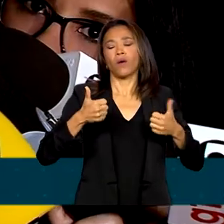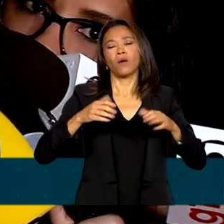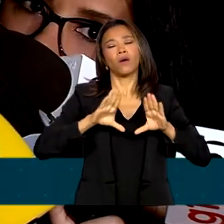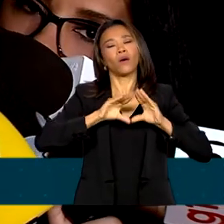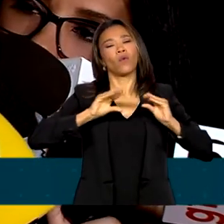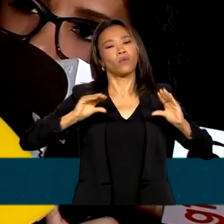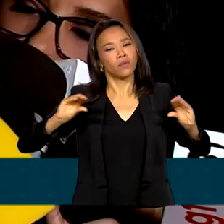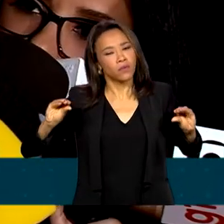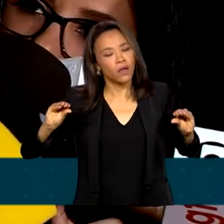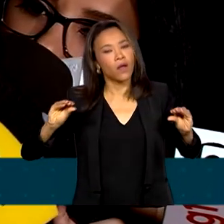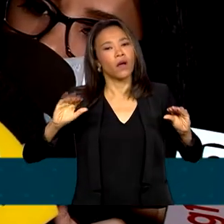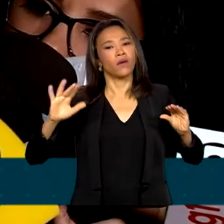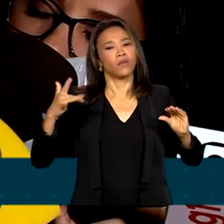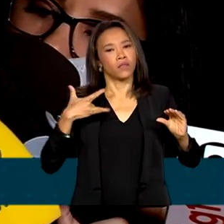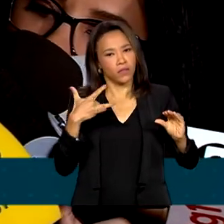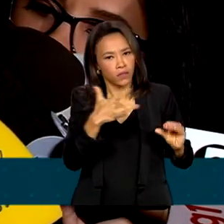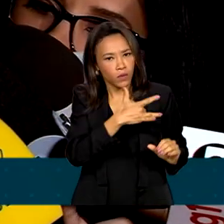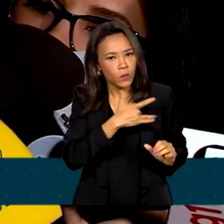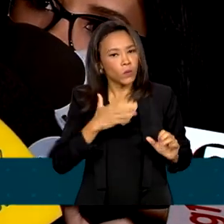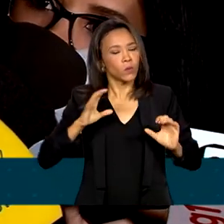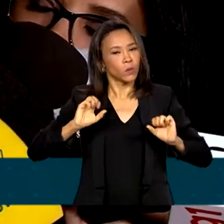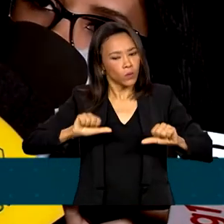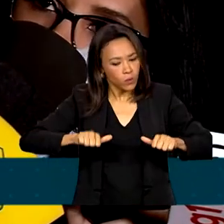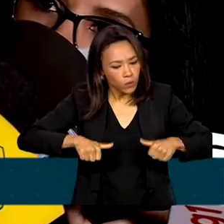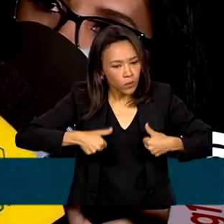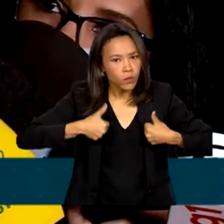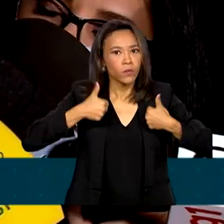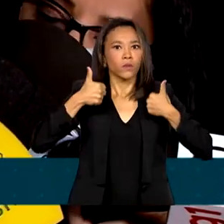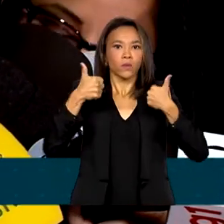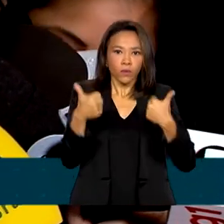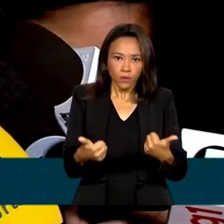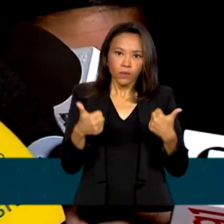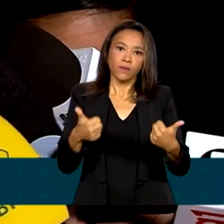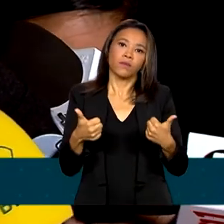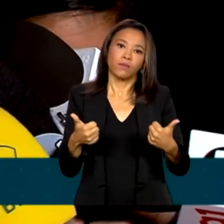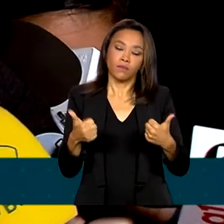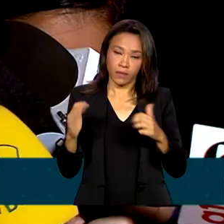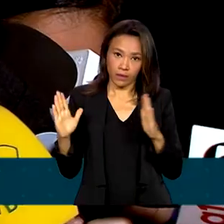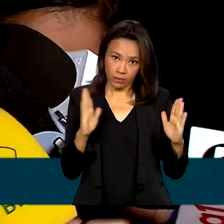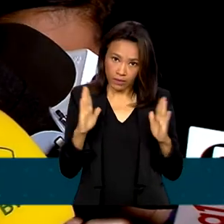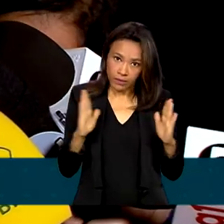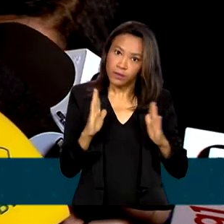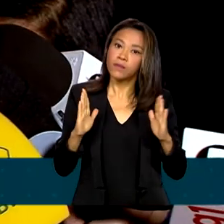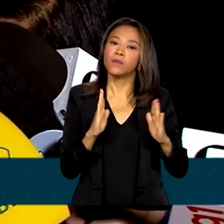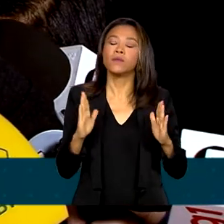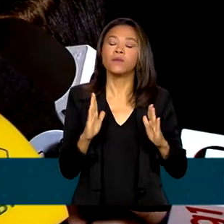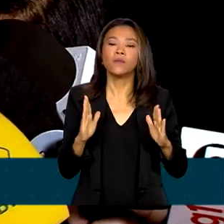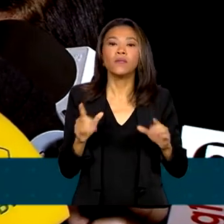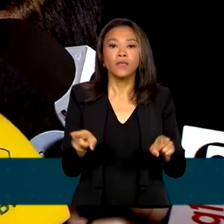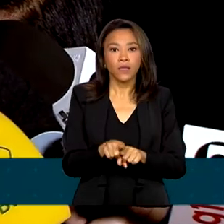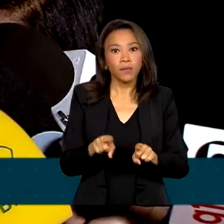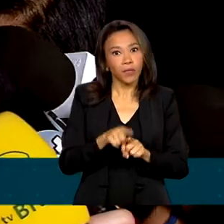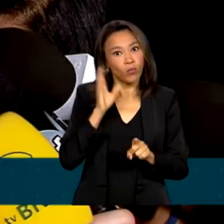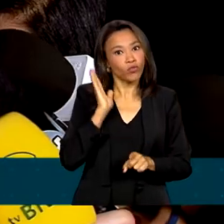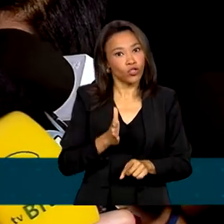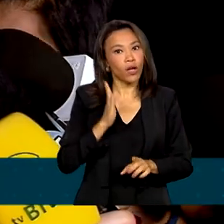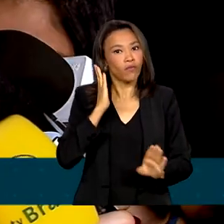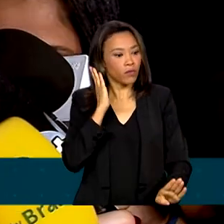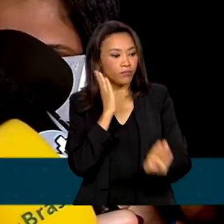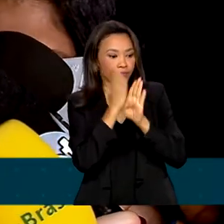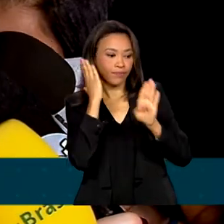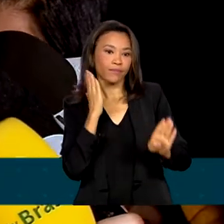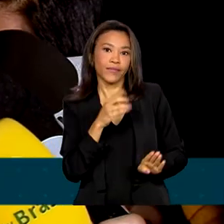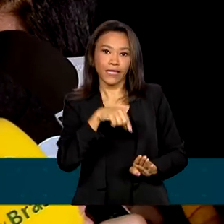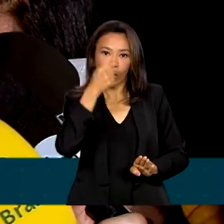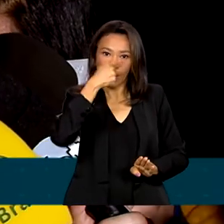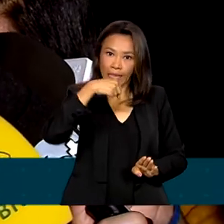tempo de repouso para restabelecer ainda mais essa evolução Clínica E também porque como foi identificado que ele